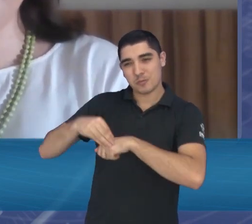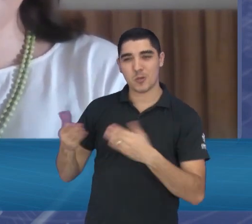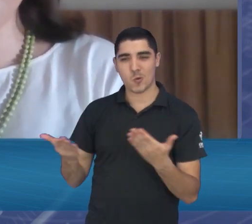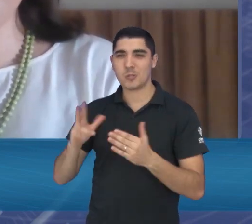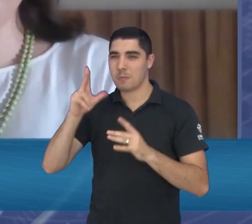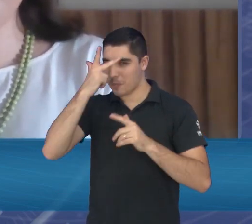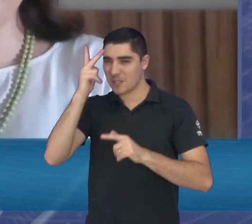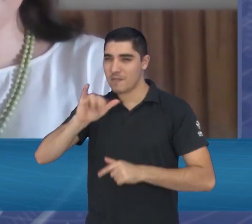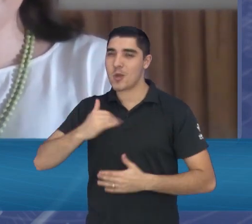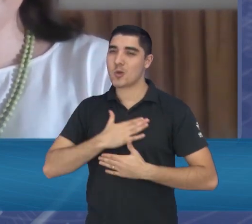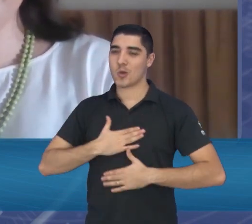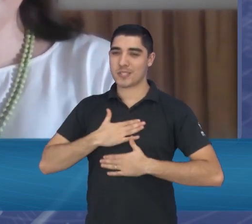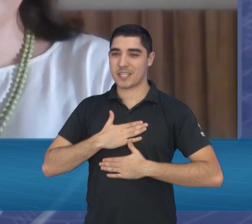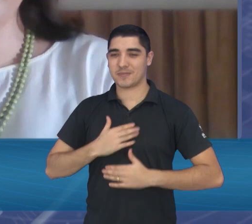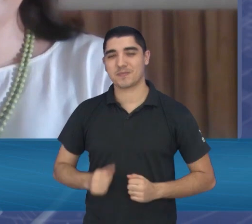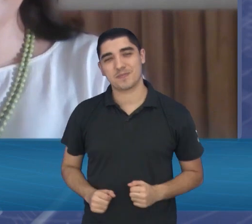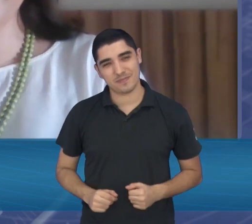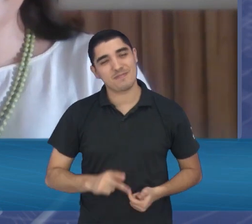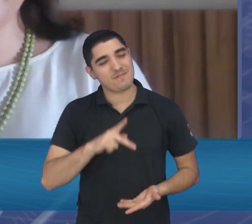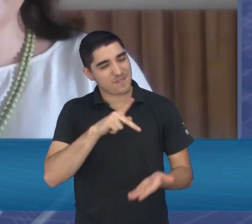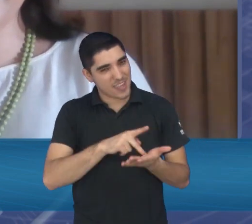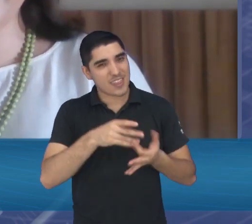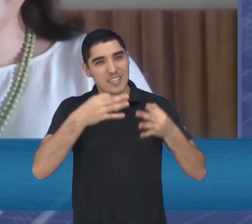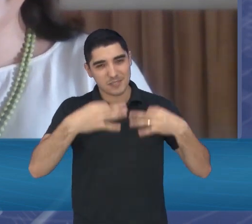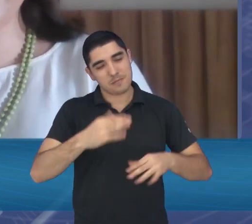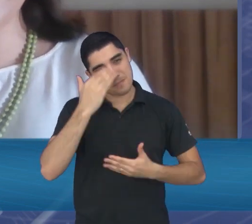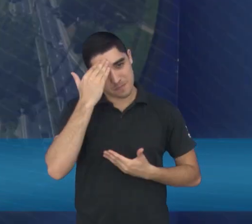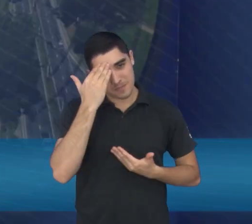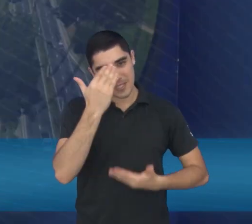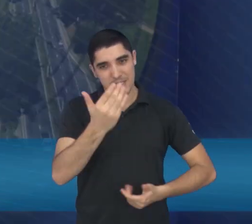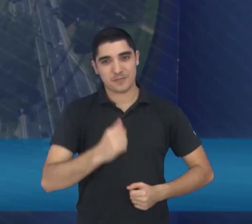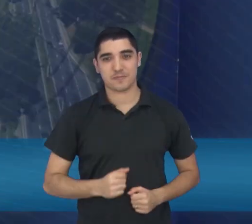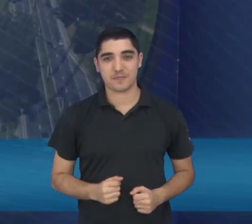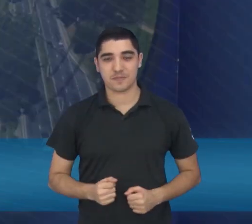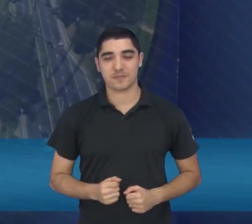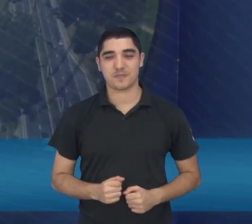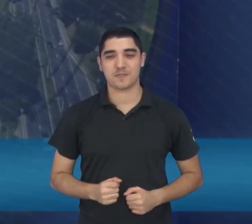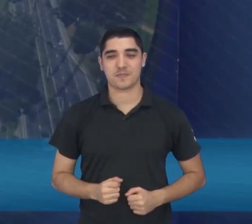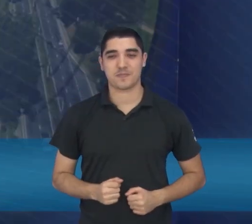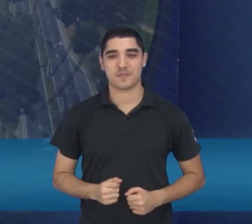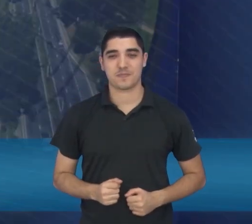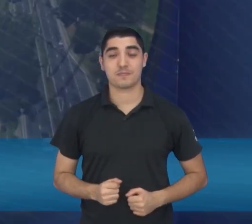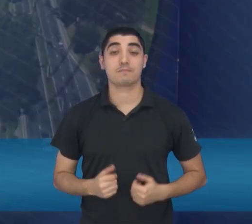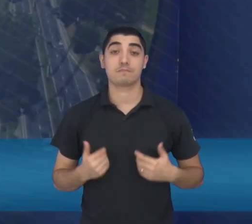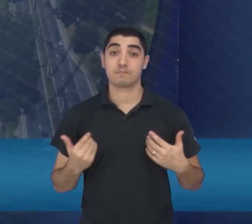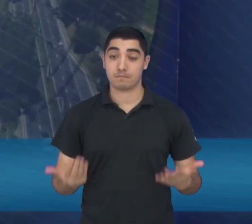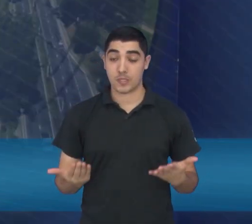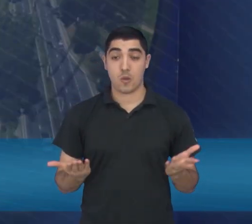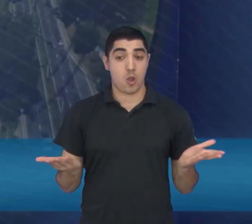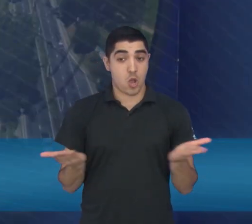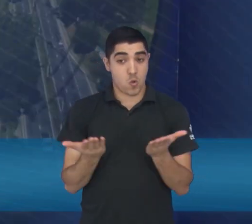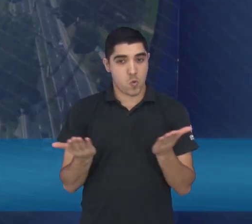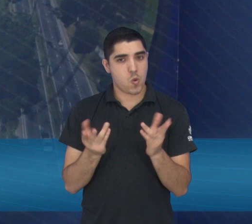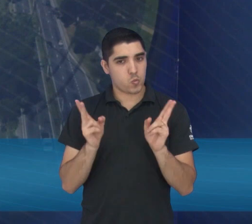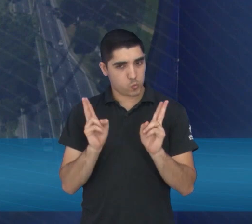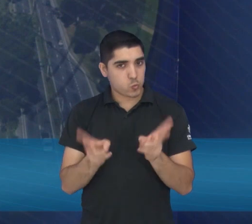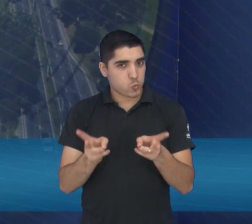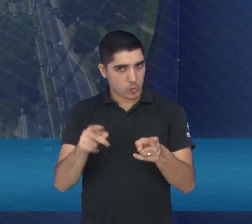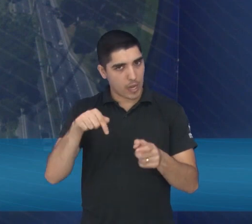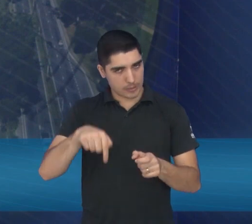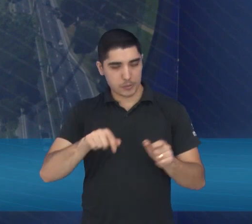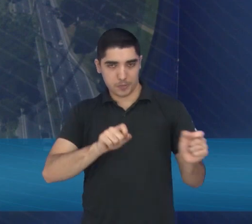hoje. Sem dúvidas. Obrigada, viu? Até a próxima. Bom, vamos seguir aqui